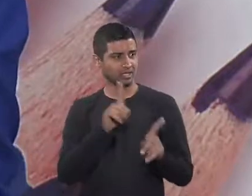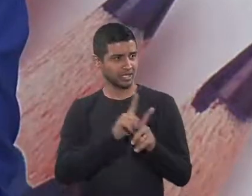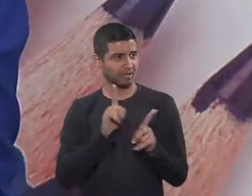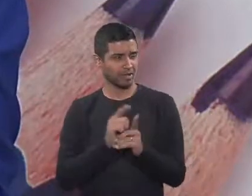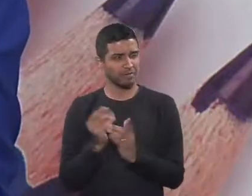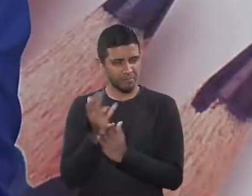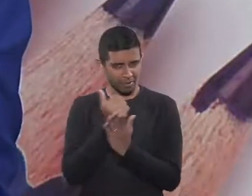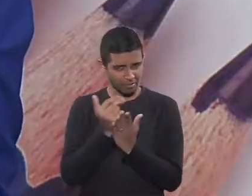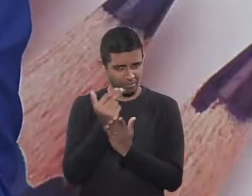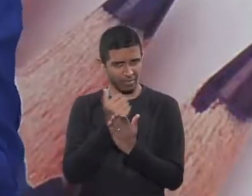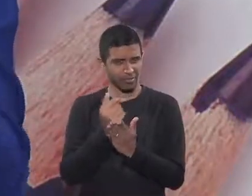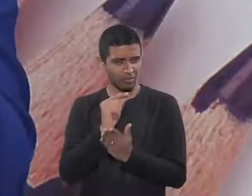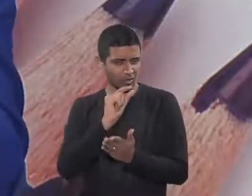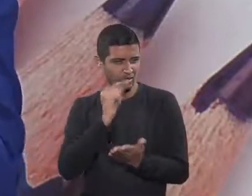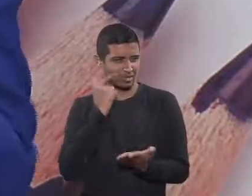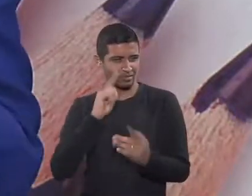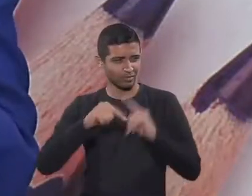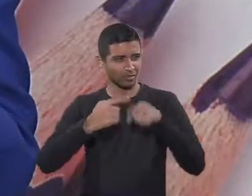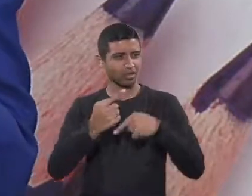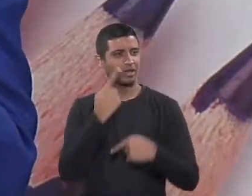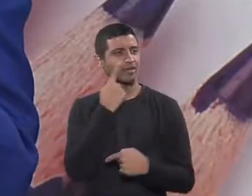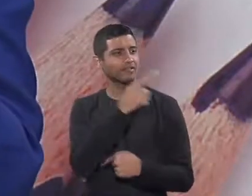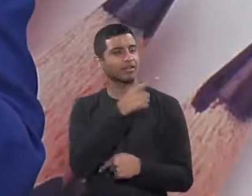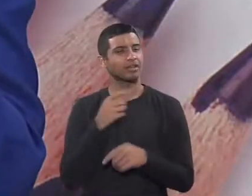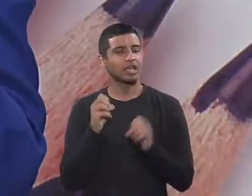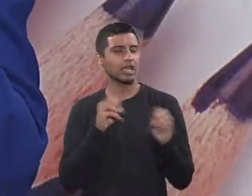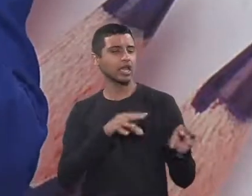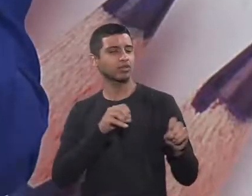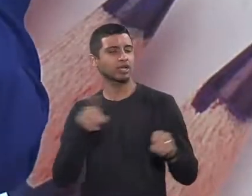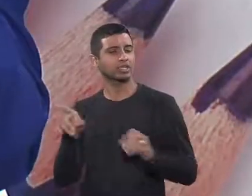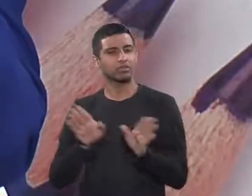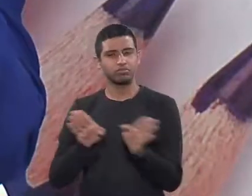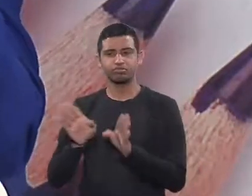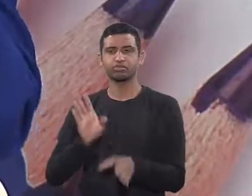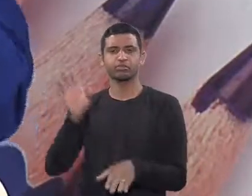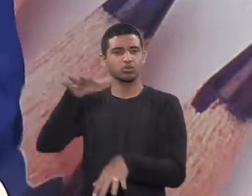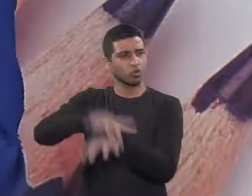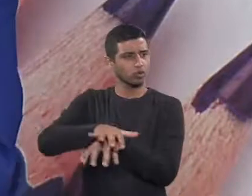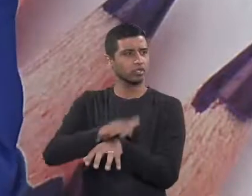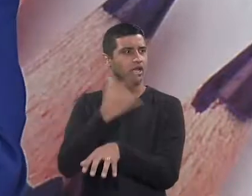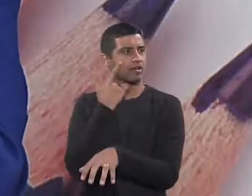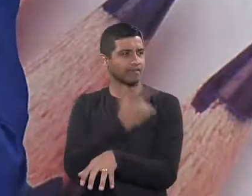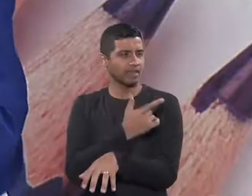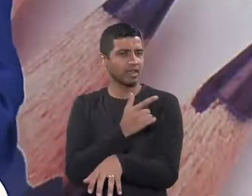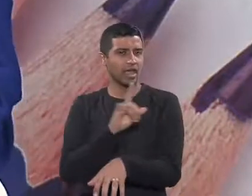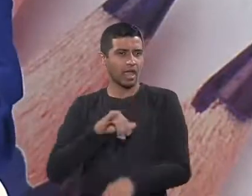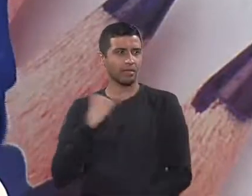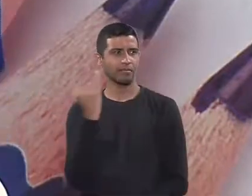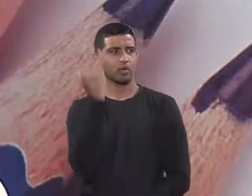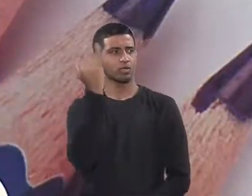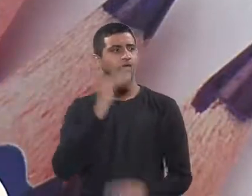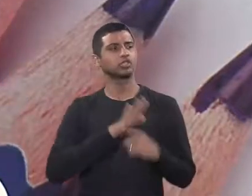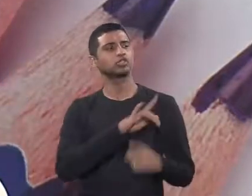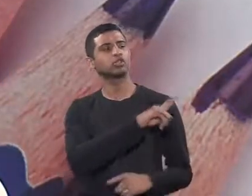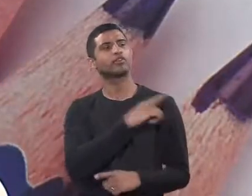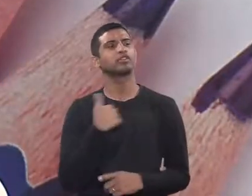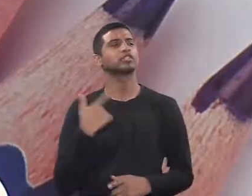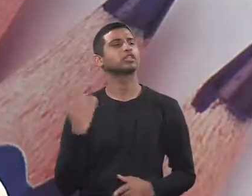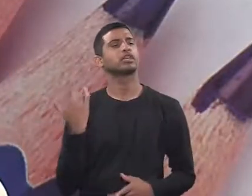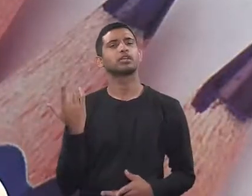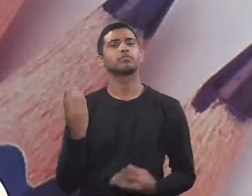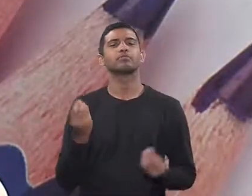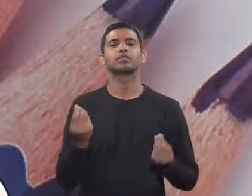pintar um pouquinho. Você acha que essa educação inclusiva foi fundamental para que hoje você seja